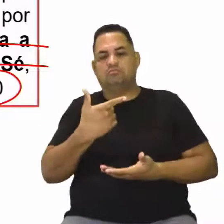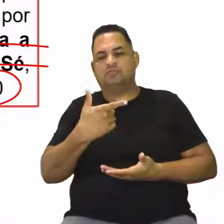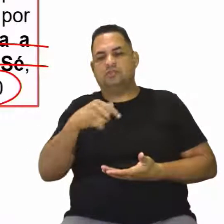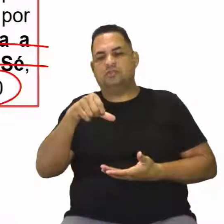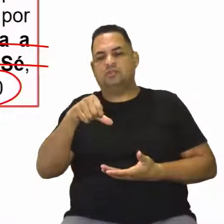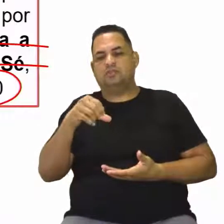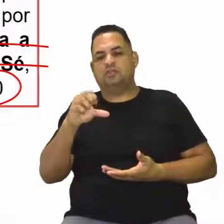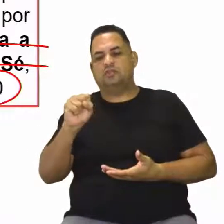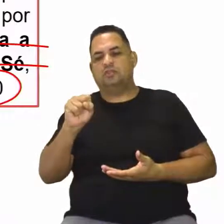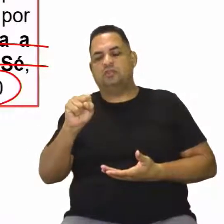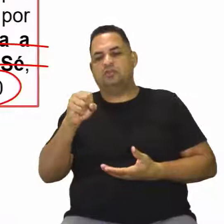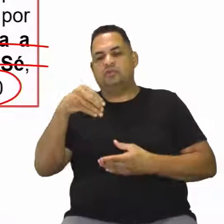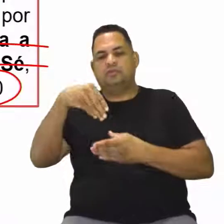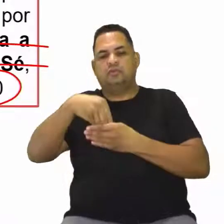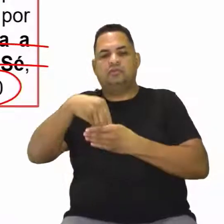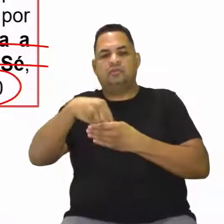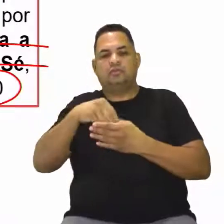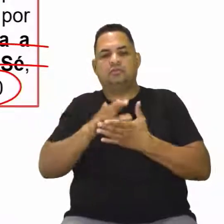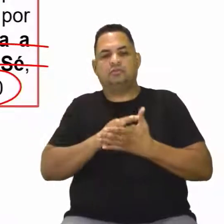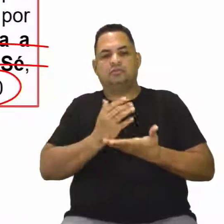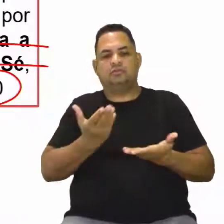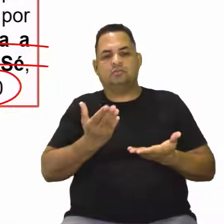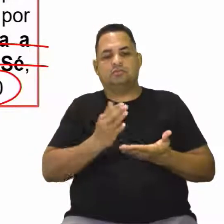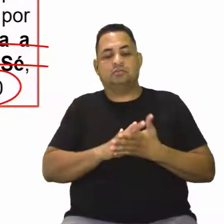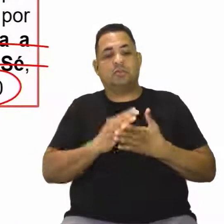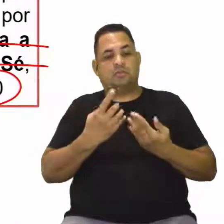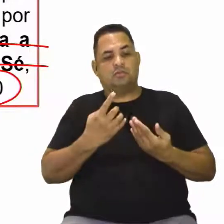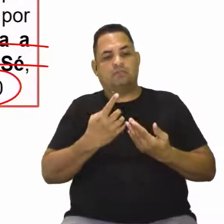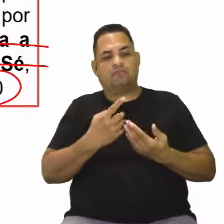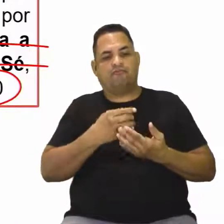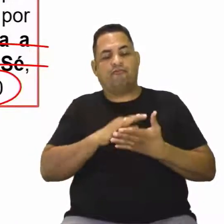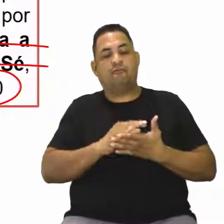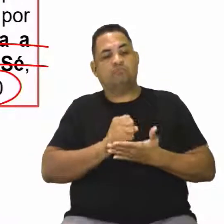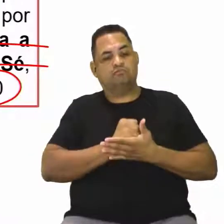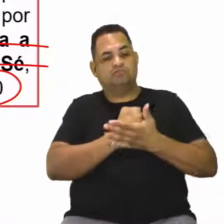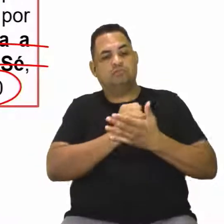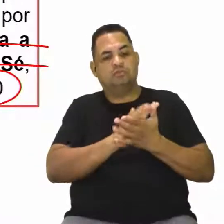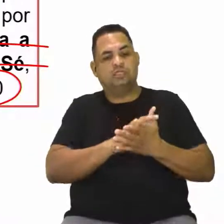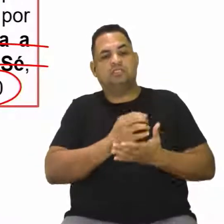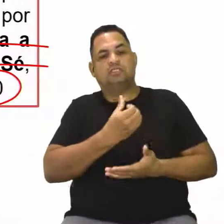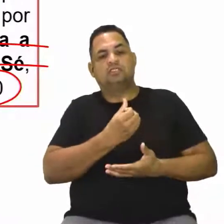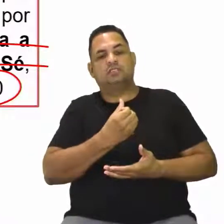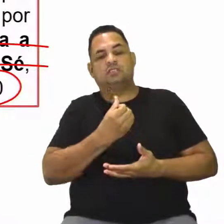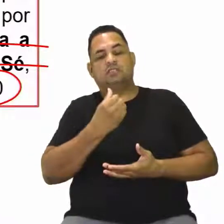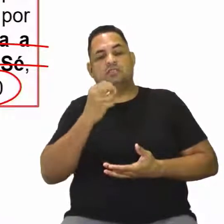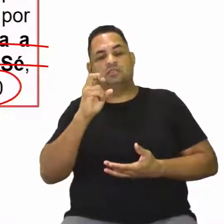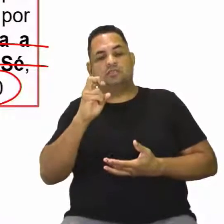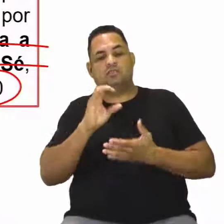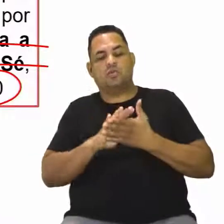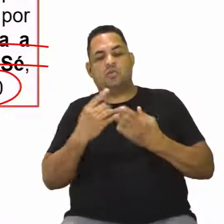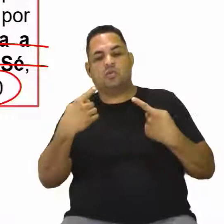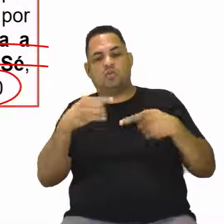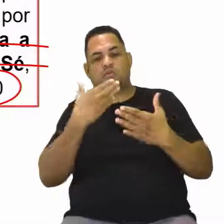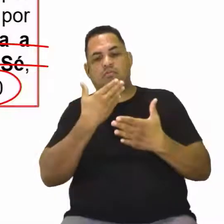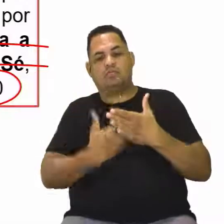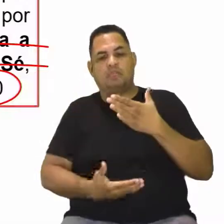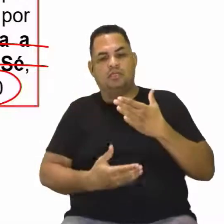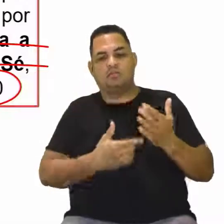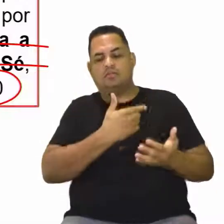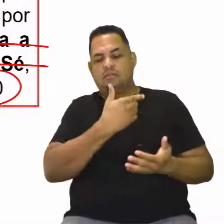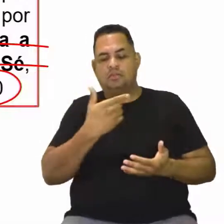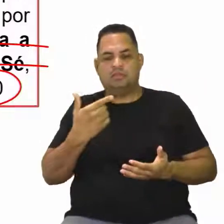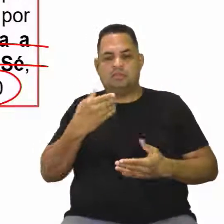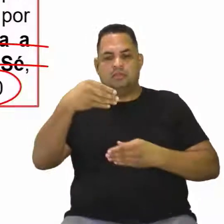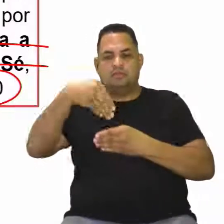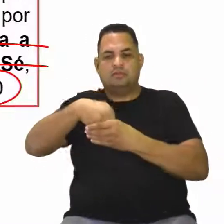de 298 votos a favor e 65 contrária. Aí acabou perdendo